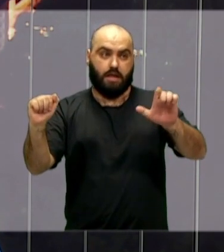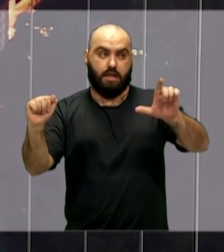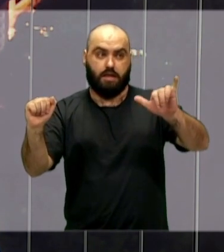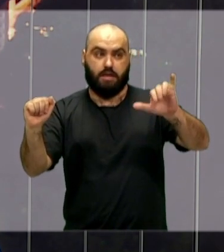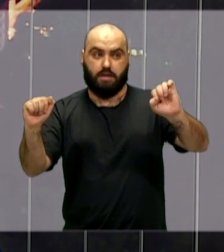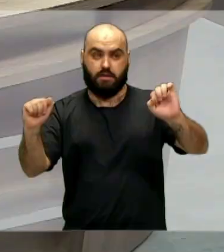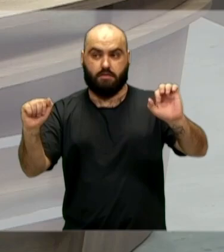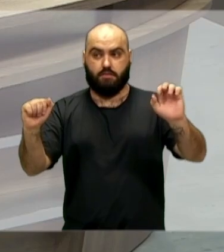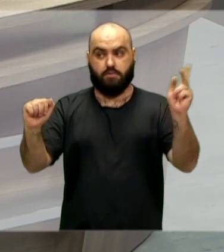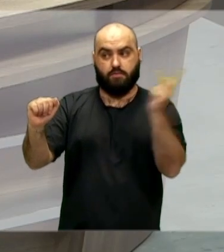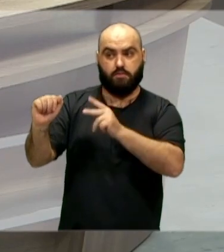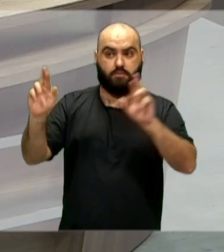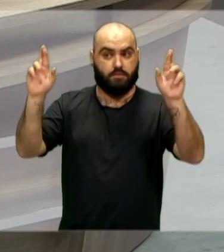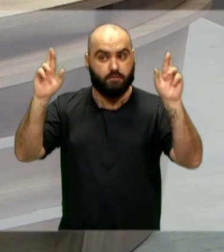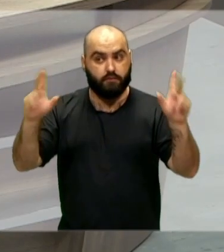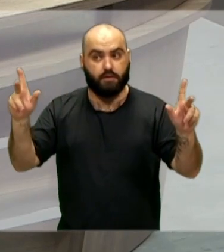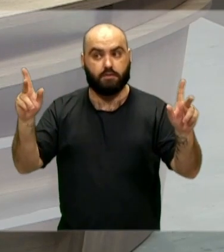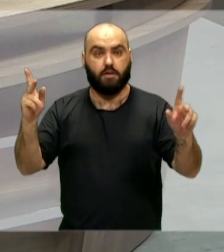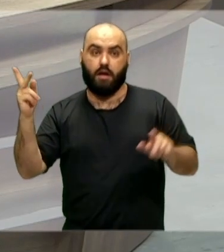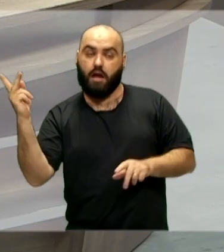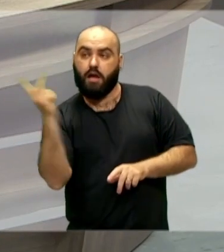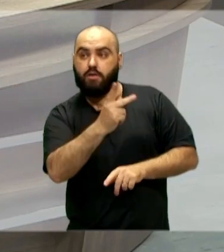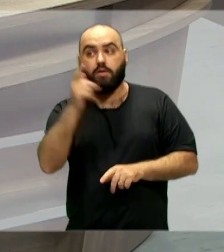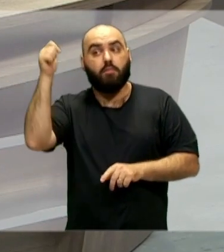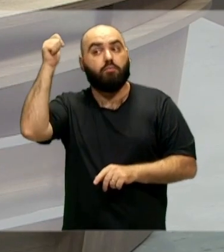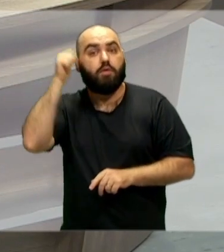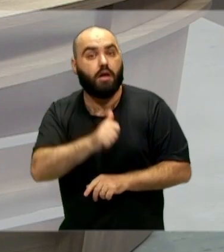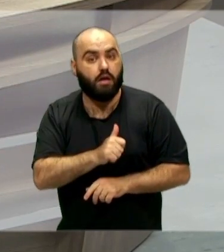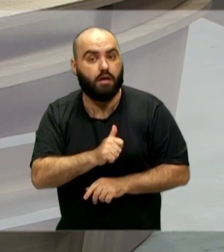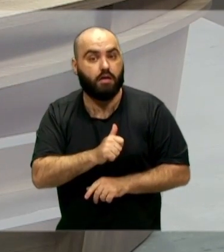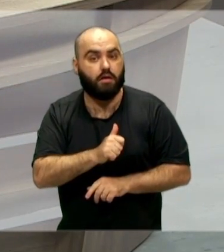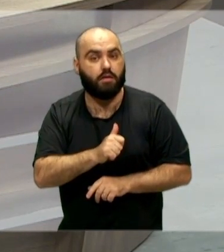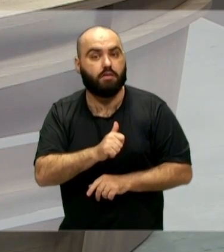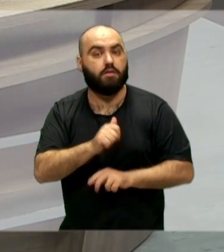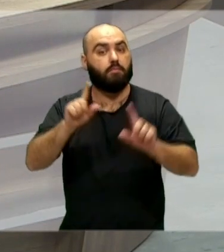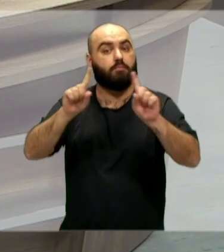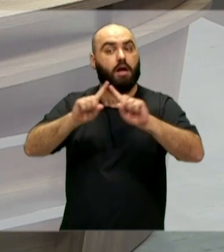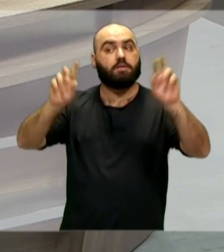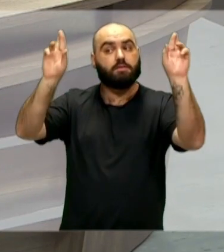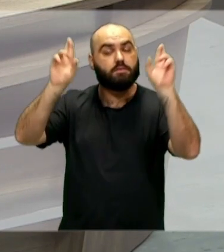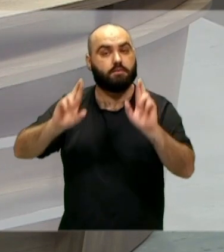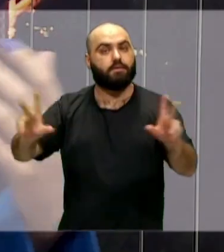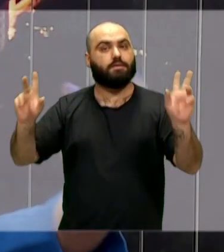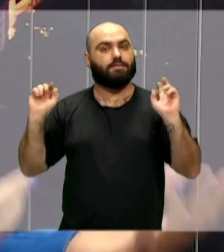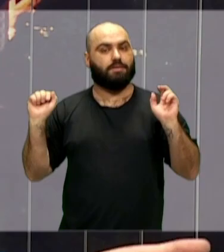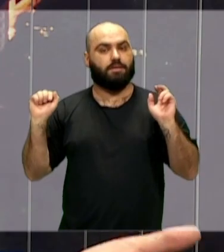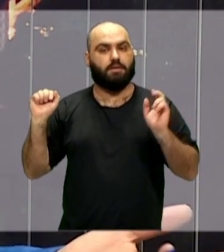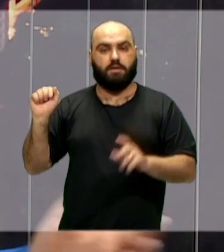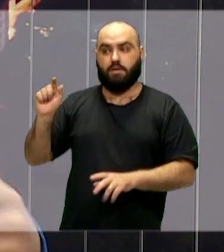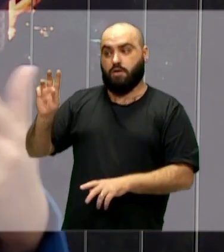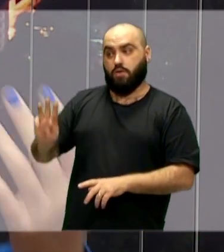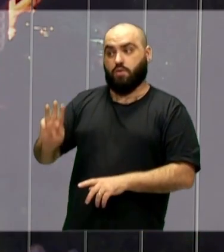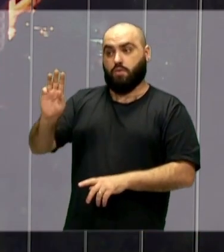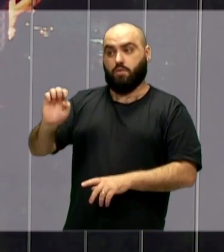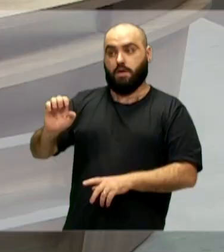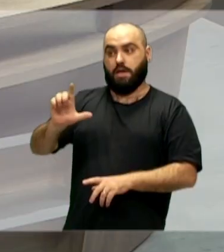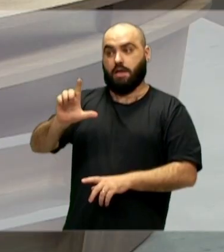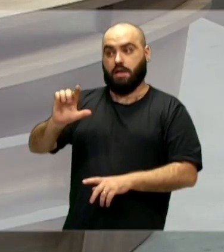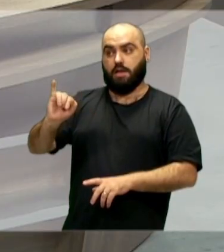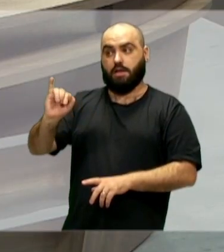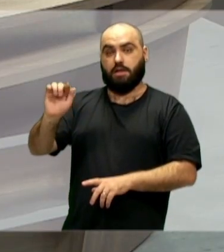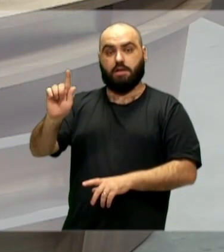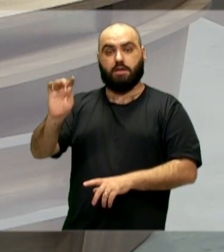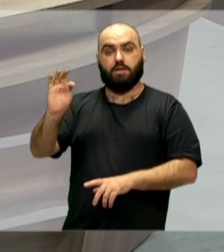Francesca, mas elas são mulheres, mas performam a feminilidade de uma forma diferente. Tá aqui o Wellington, que é um homem,